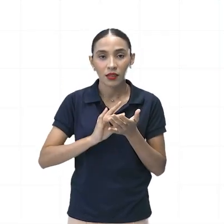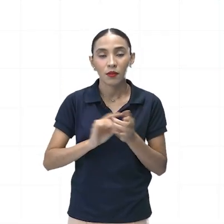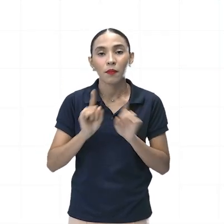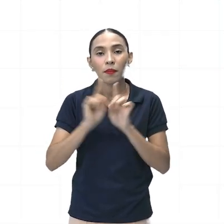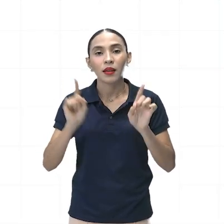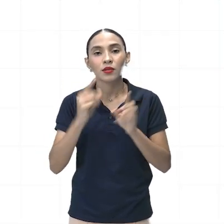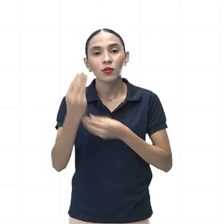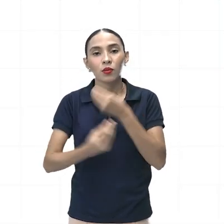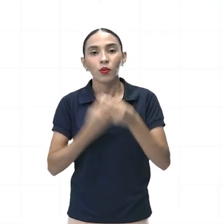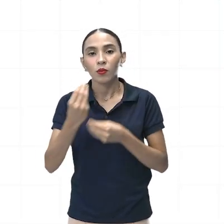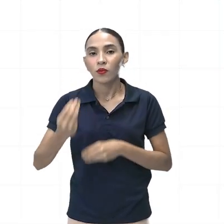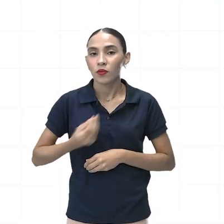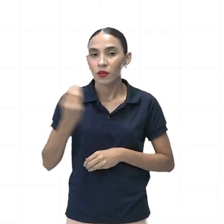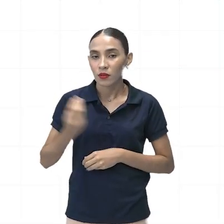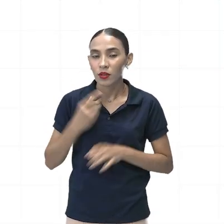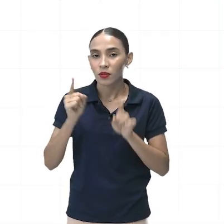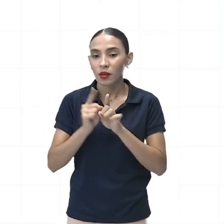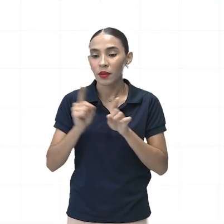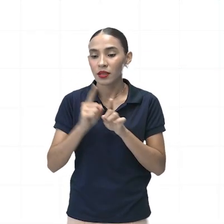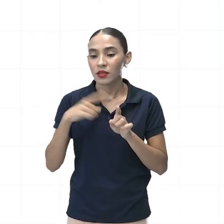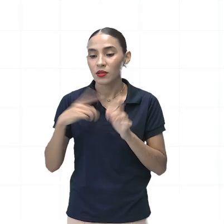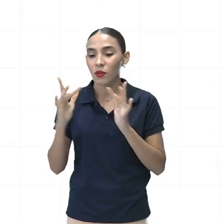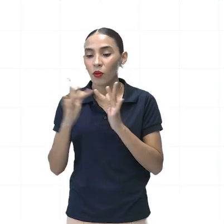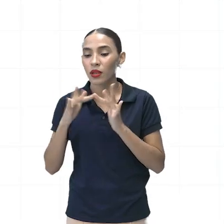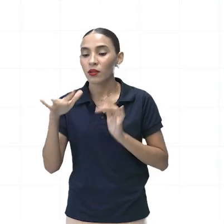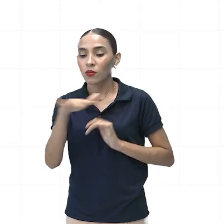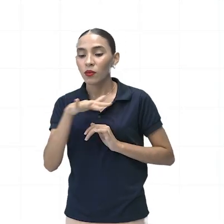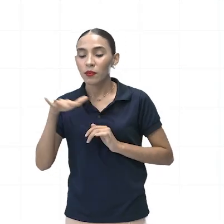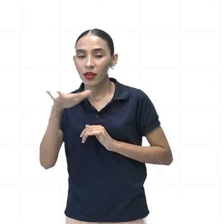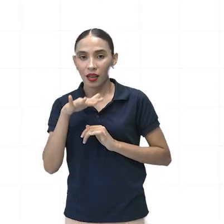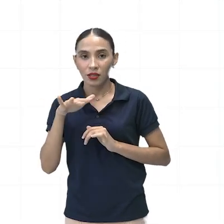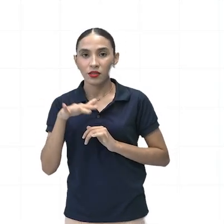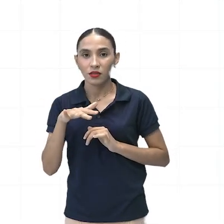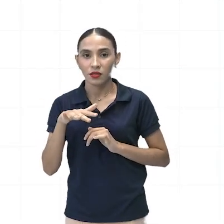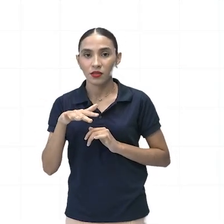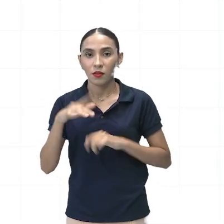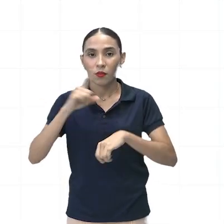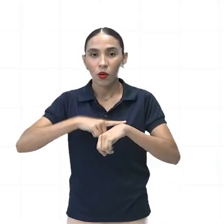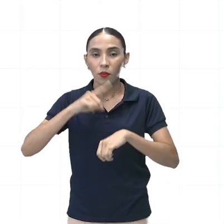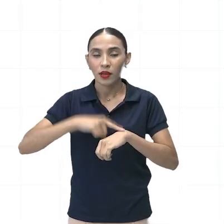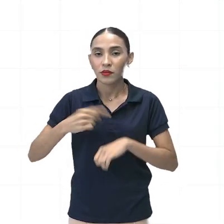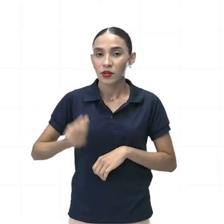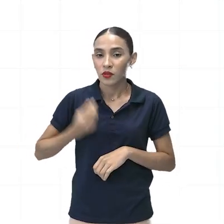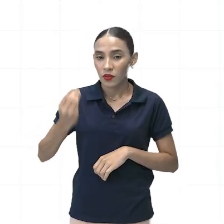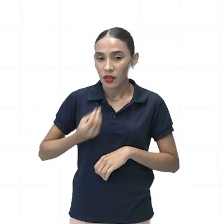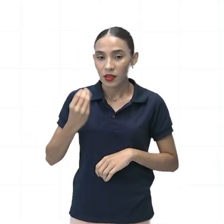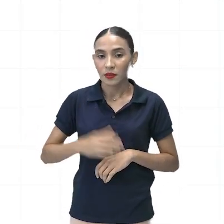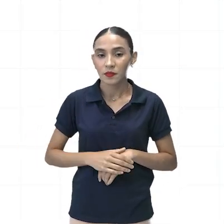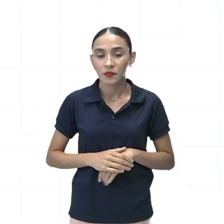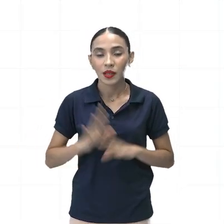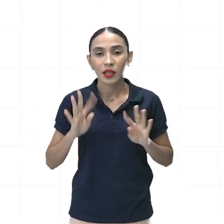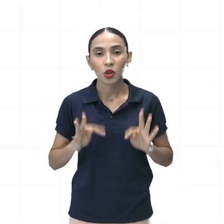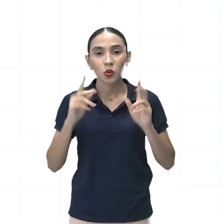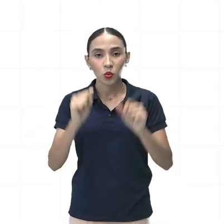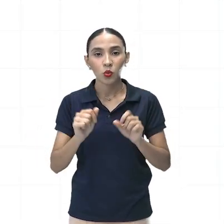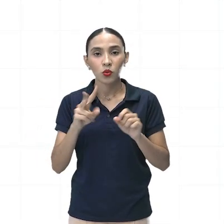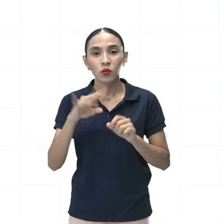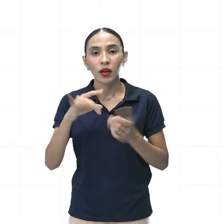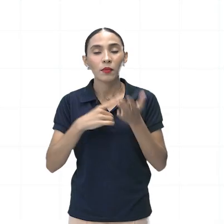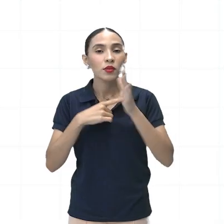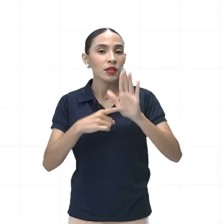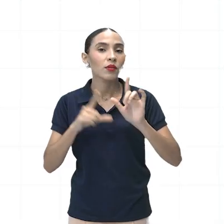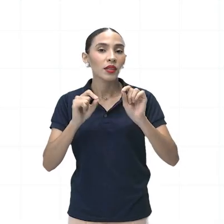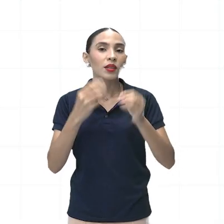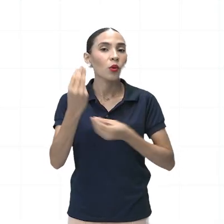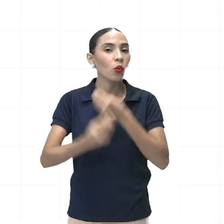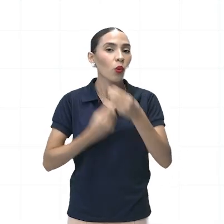eles viviam e estavam inseridos no ambiente em que eles estavam no momento de vida. E tudo isso vai mostrando